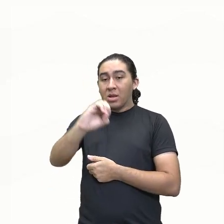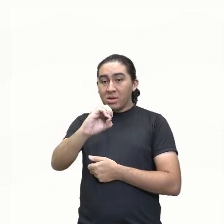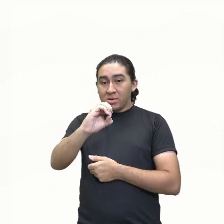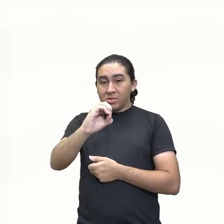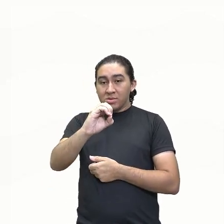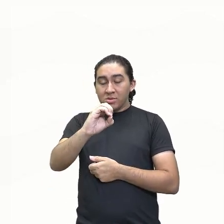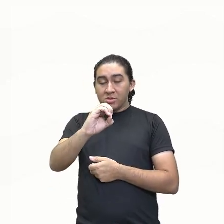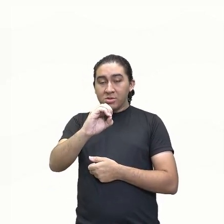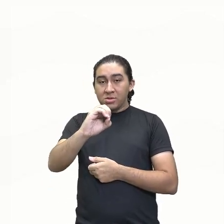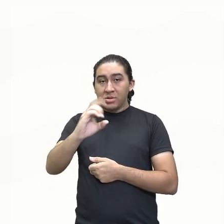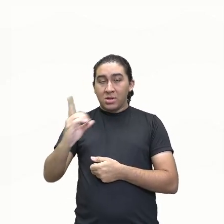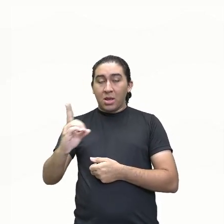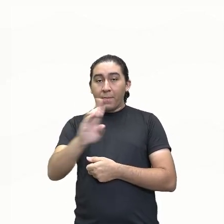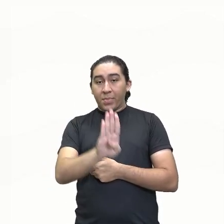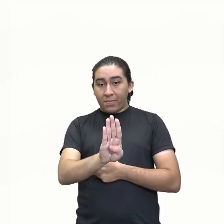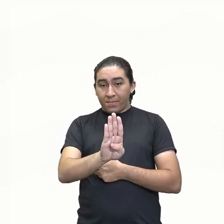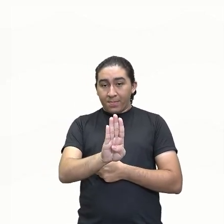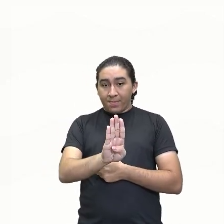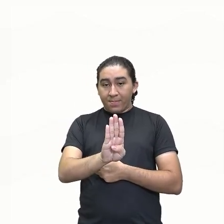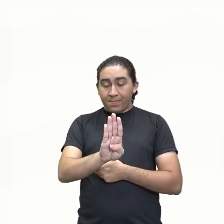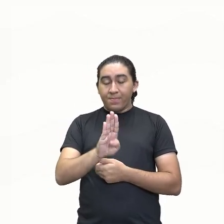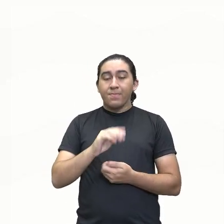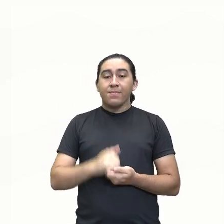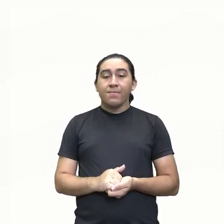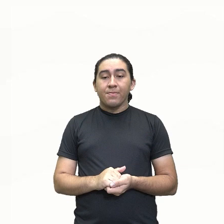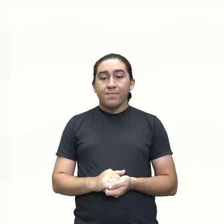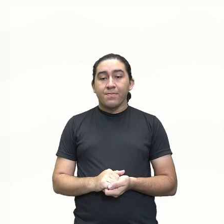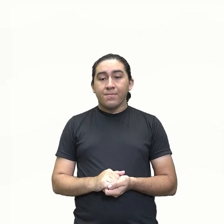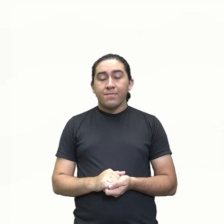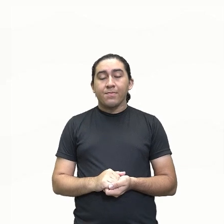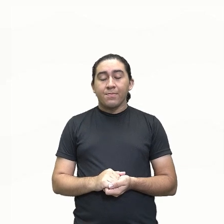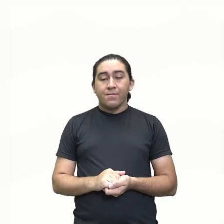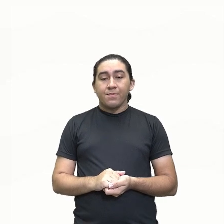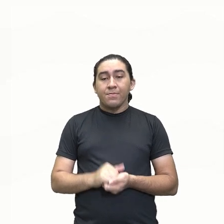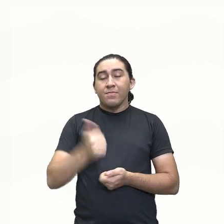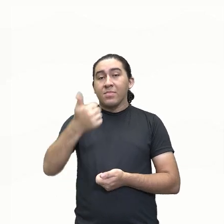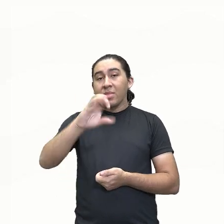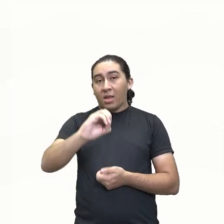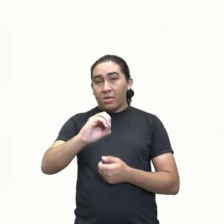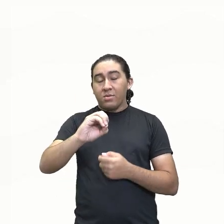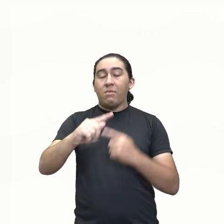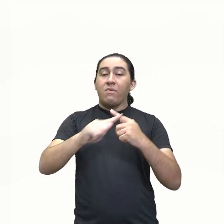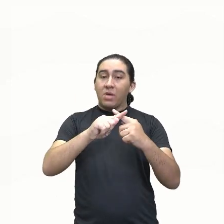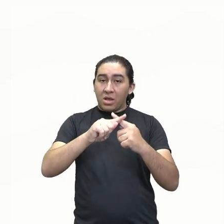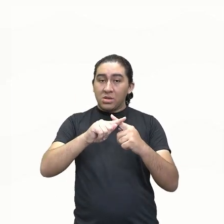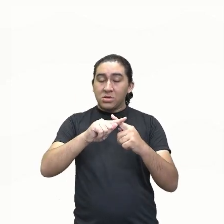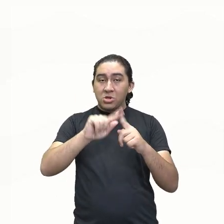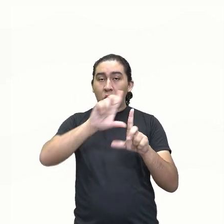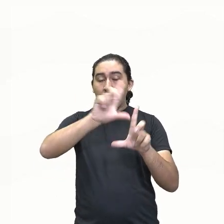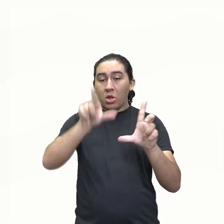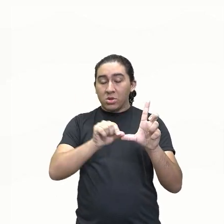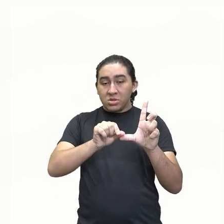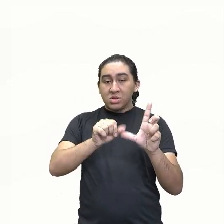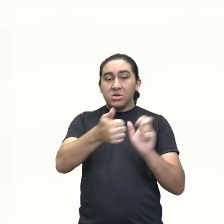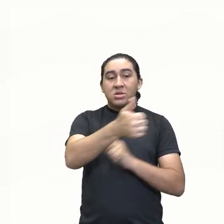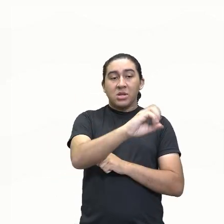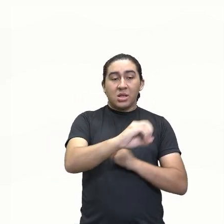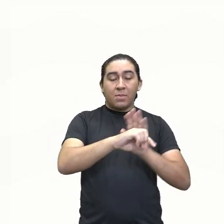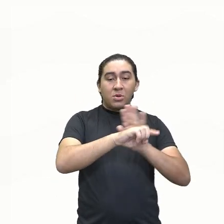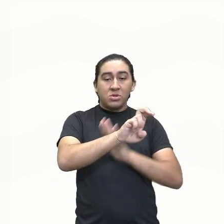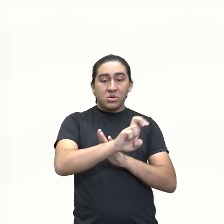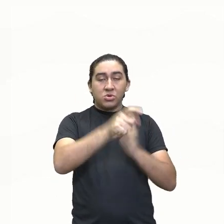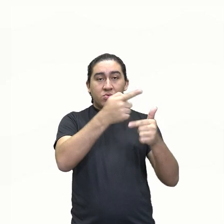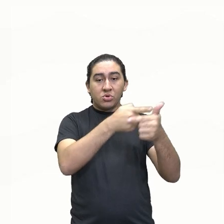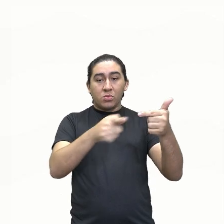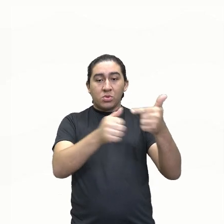só vou repetir aqui o 10, certo? Então, vai ficar 10 vezes o log de 10 a menos 5 dividido por 10 a